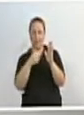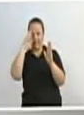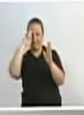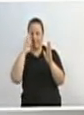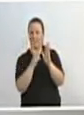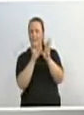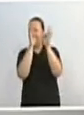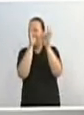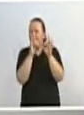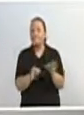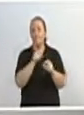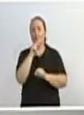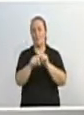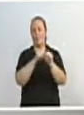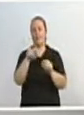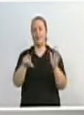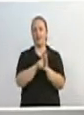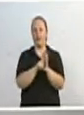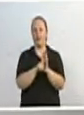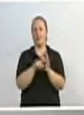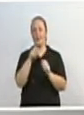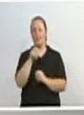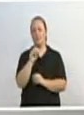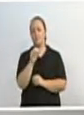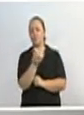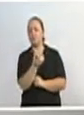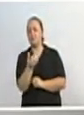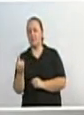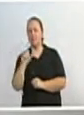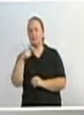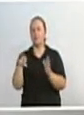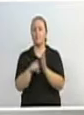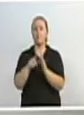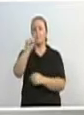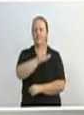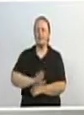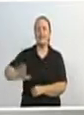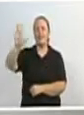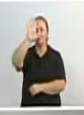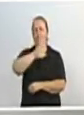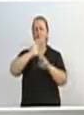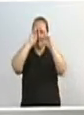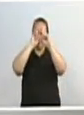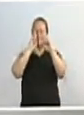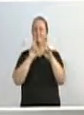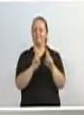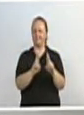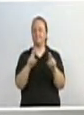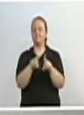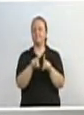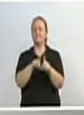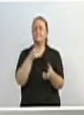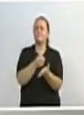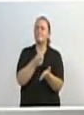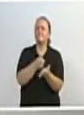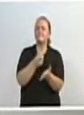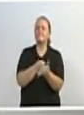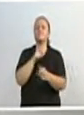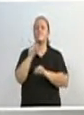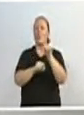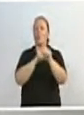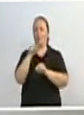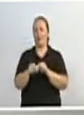a Lei 123 de 2006, que é o nosso Estatuto Nacional da Micro e Pequena Empresa, e que tem por obrigação criar regras